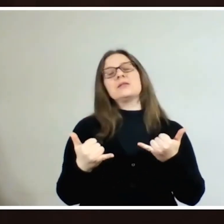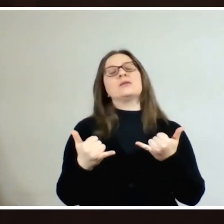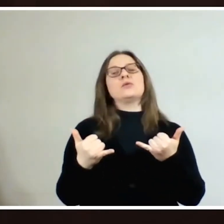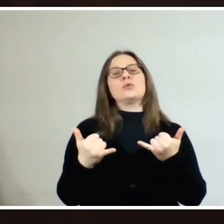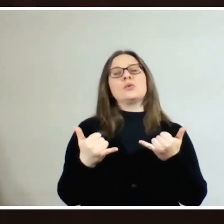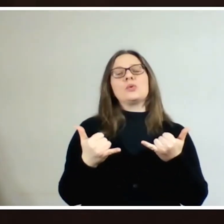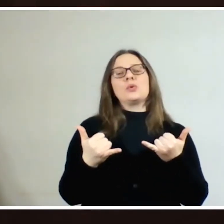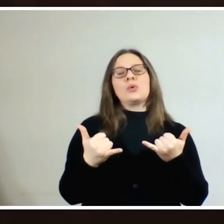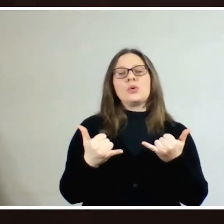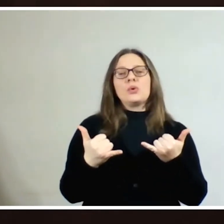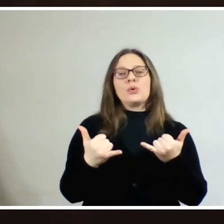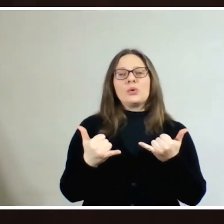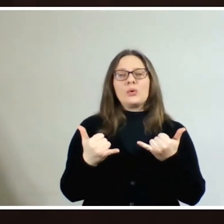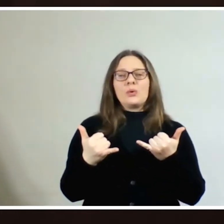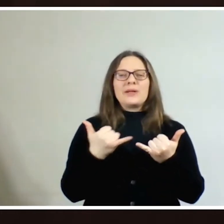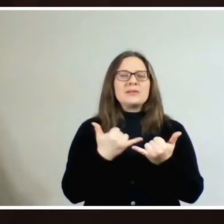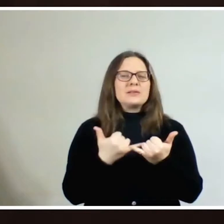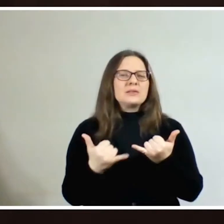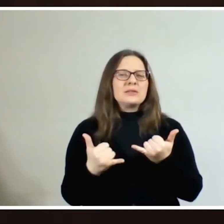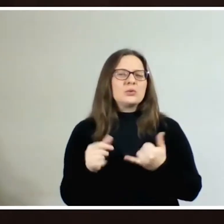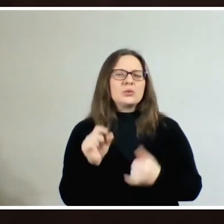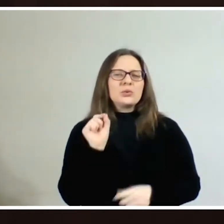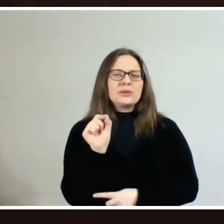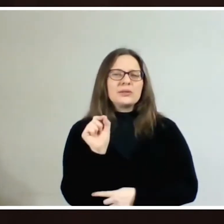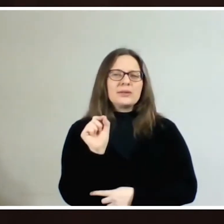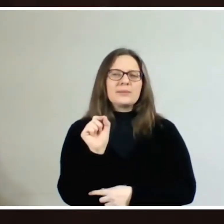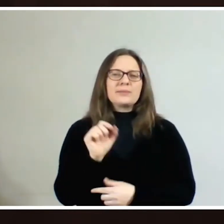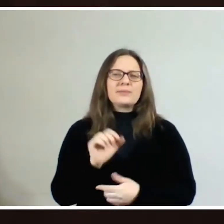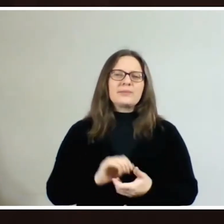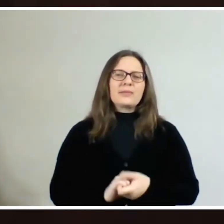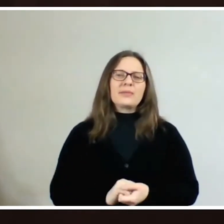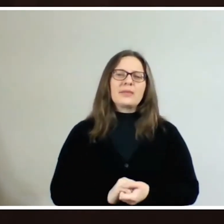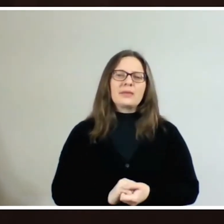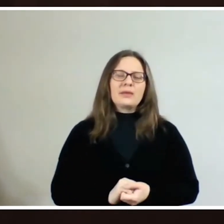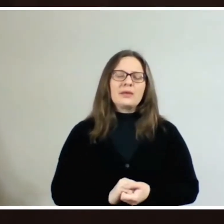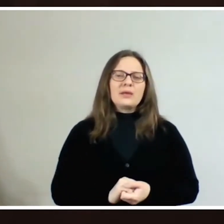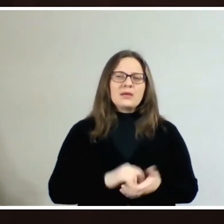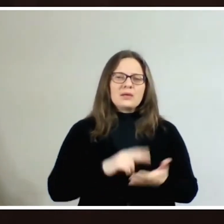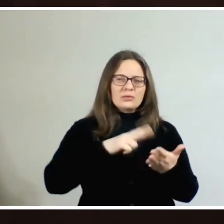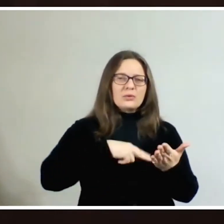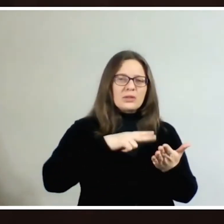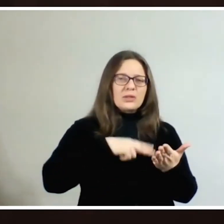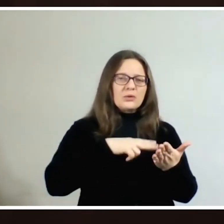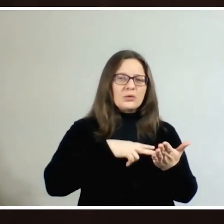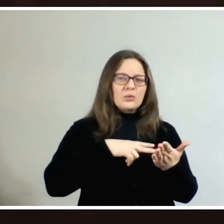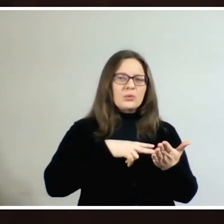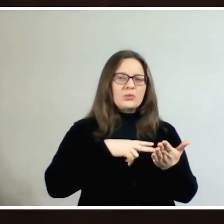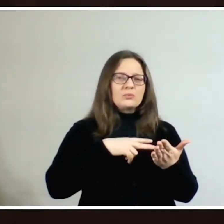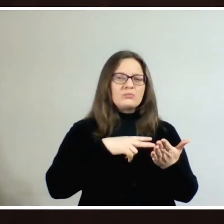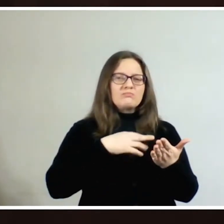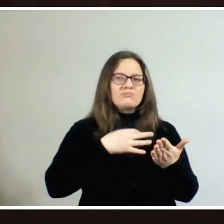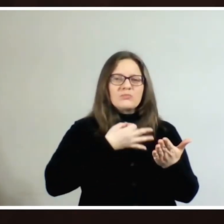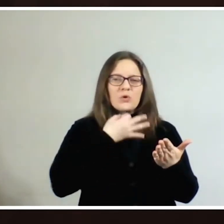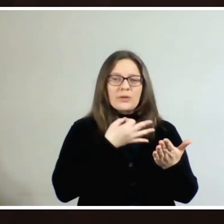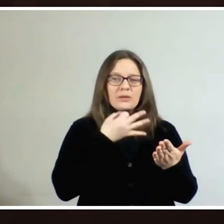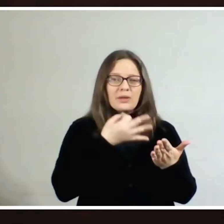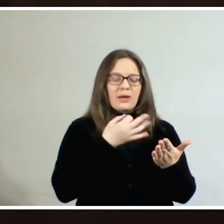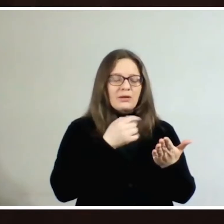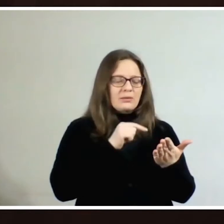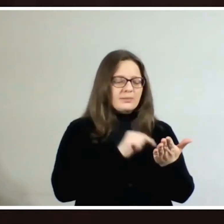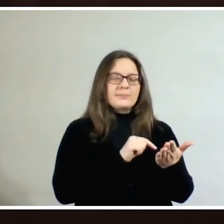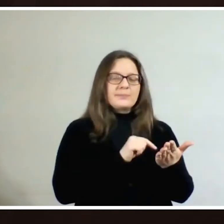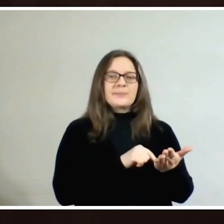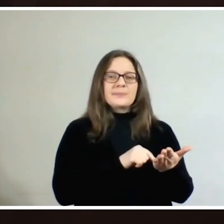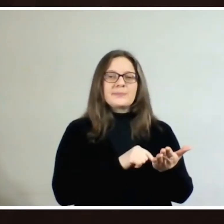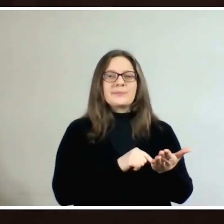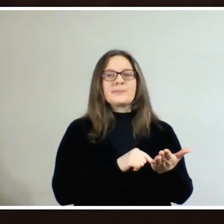aparência de. Eu estou lendo uma nota da versão Restauração, uma nota de rodapé, tá? Os docetas